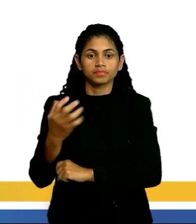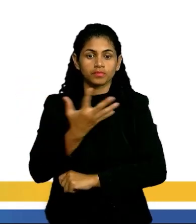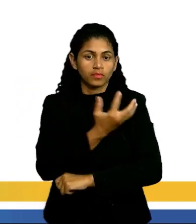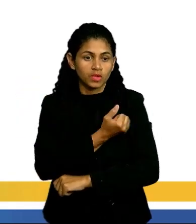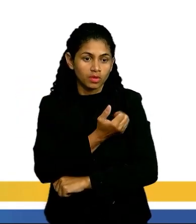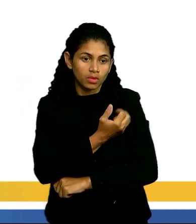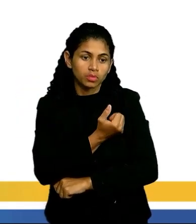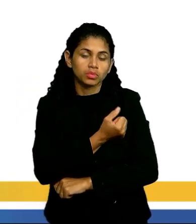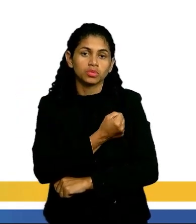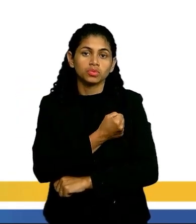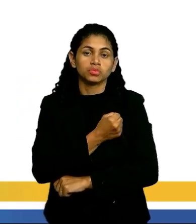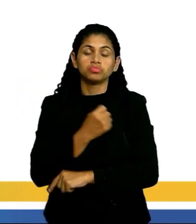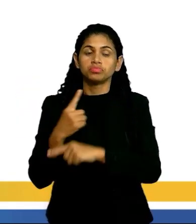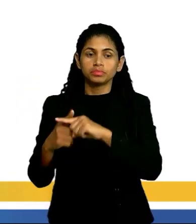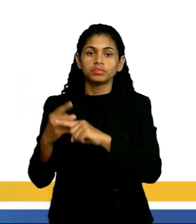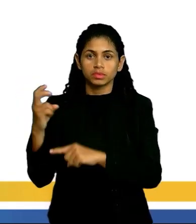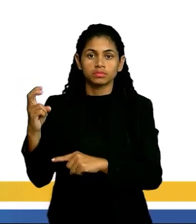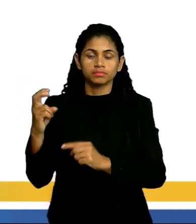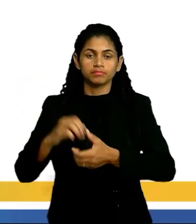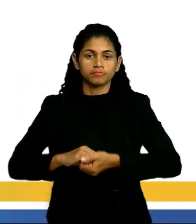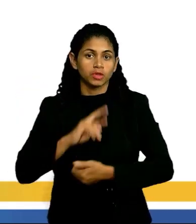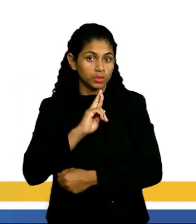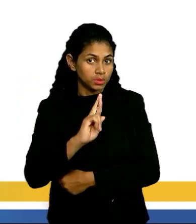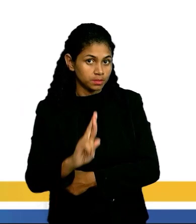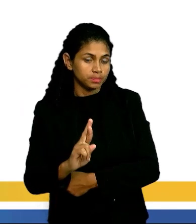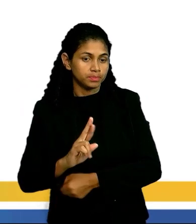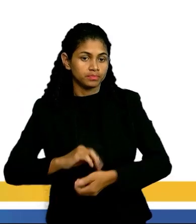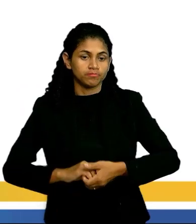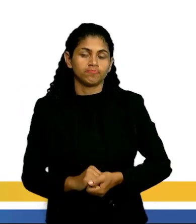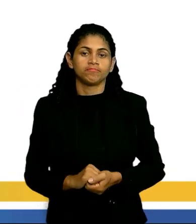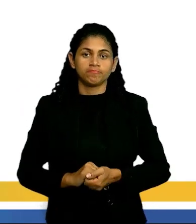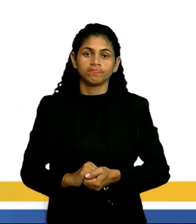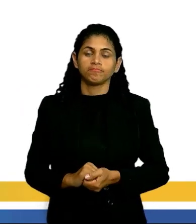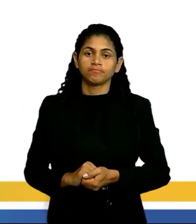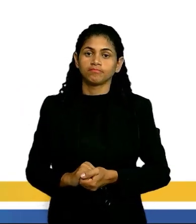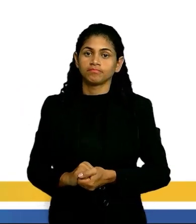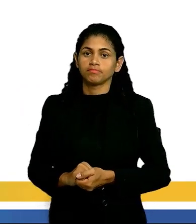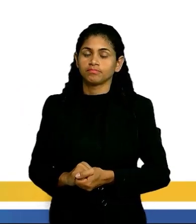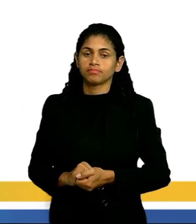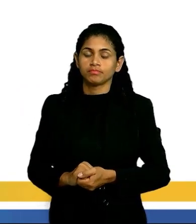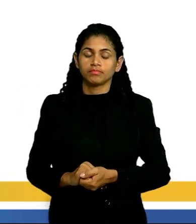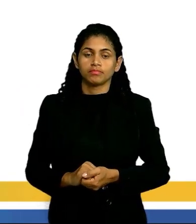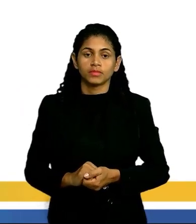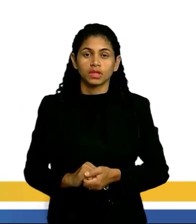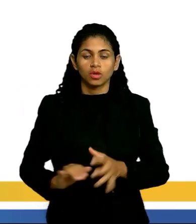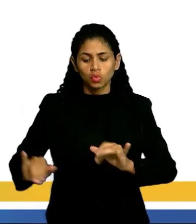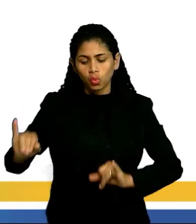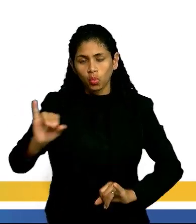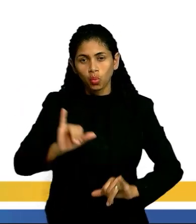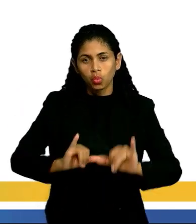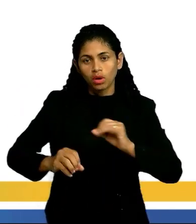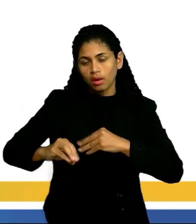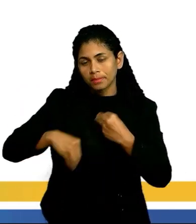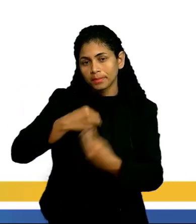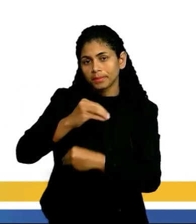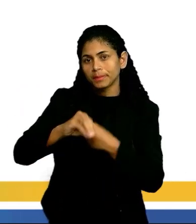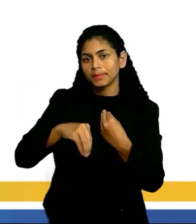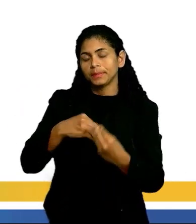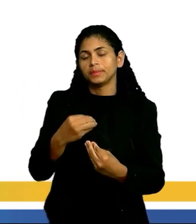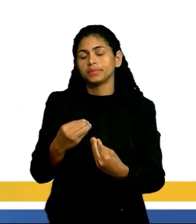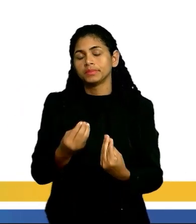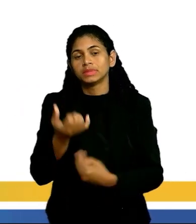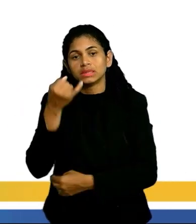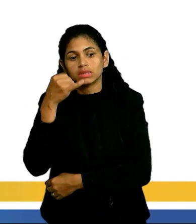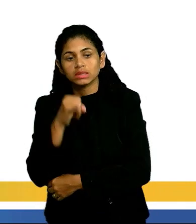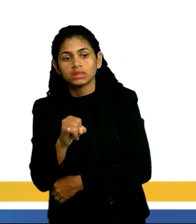oxidação do fósforo mais 5. Perfeito? Isso vai me dizer, em uma reação química, em um processo, se esse